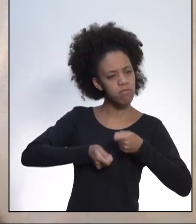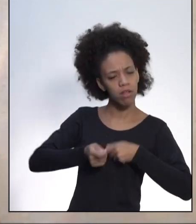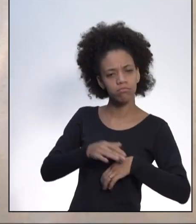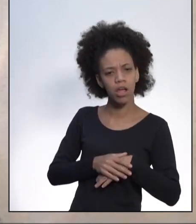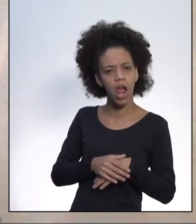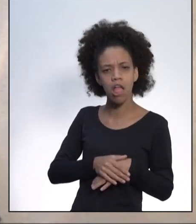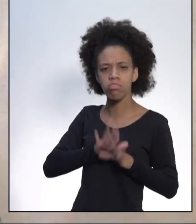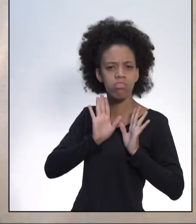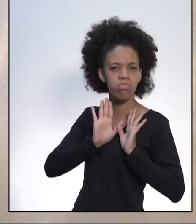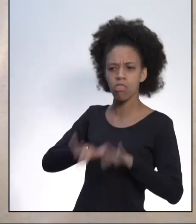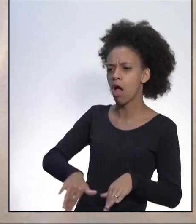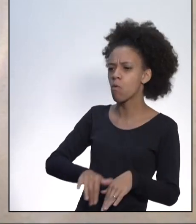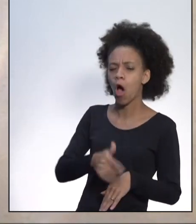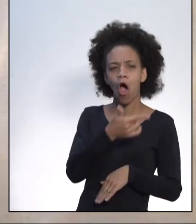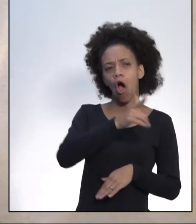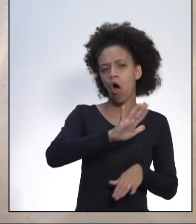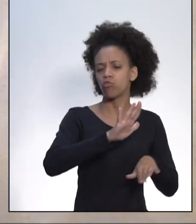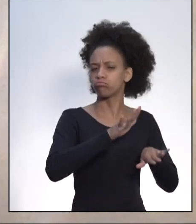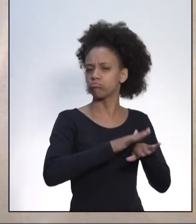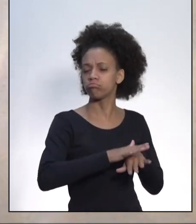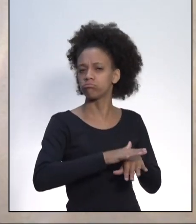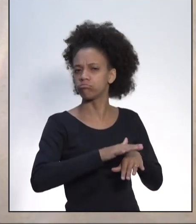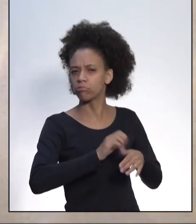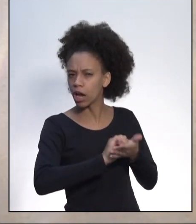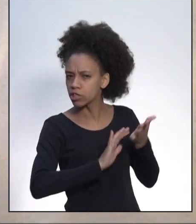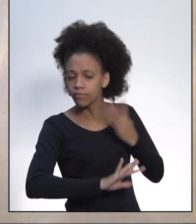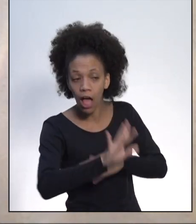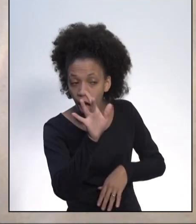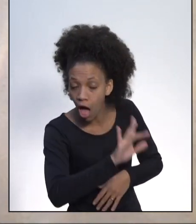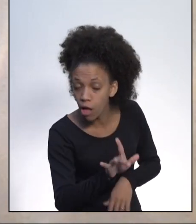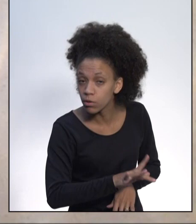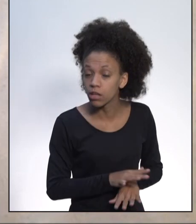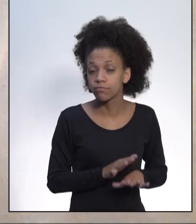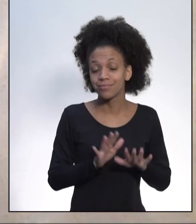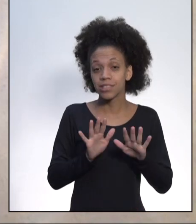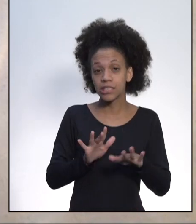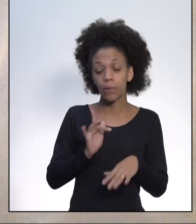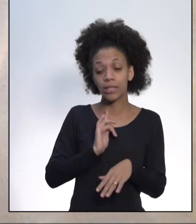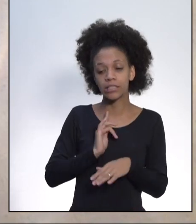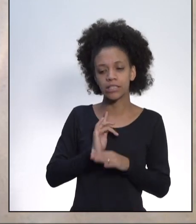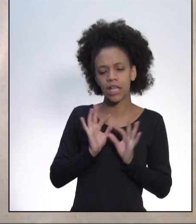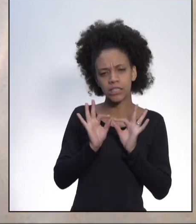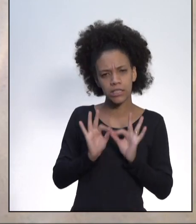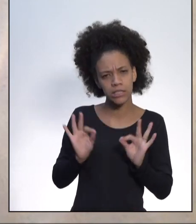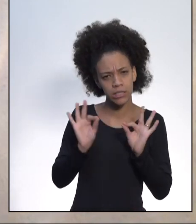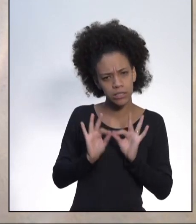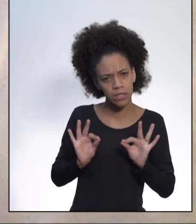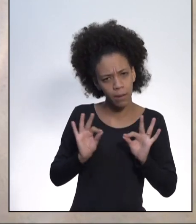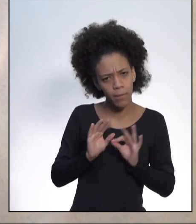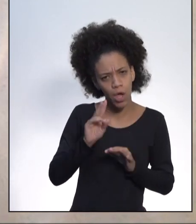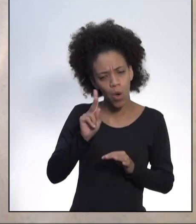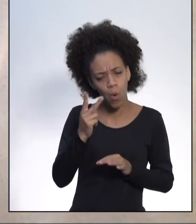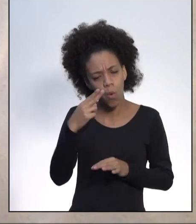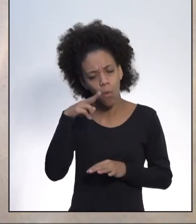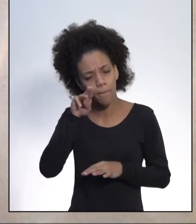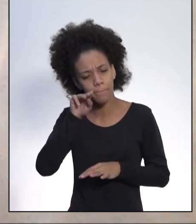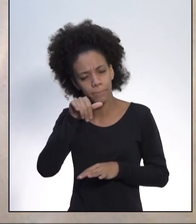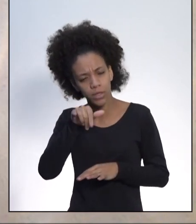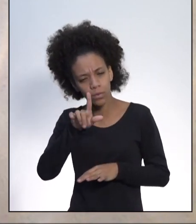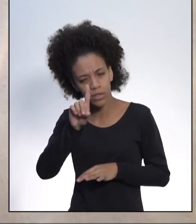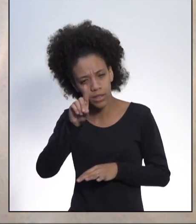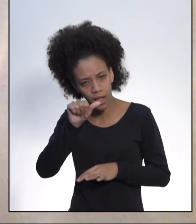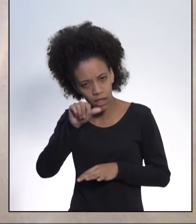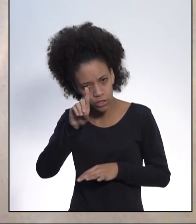vou fazer uma outra atividade. Então, ela teve a humildade, que é outra coisa que a gente tem que ter enquanto empreendedor, que é aquilo que eu falei, quando a